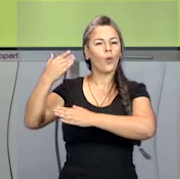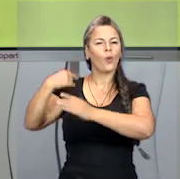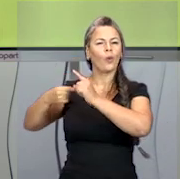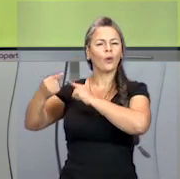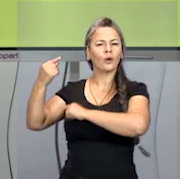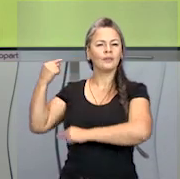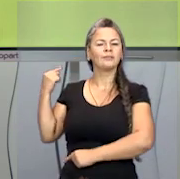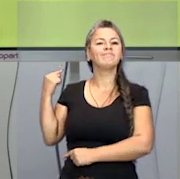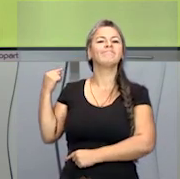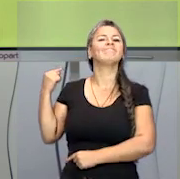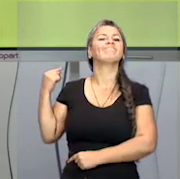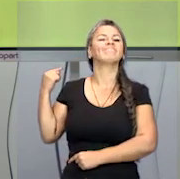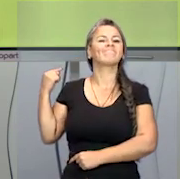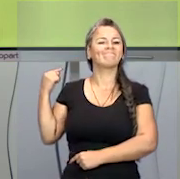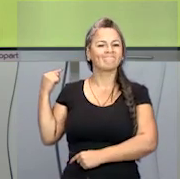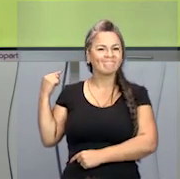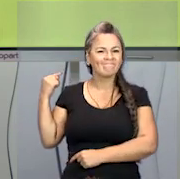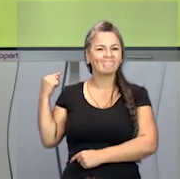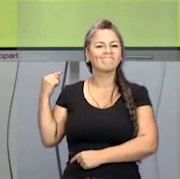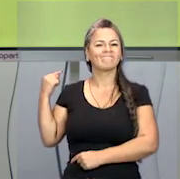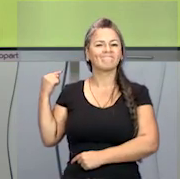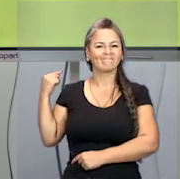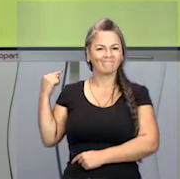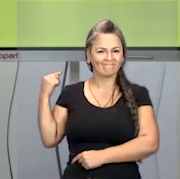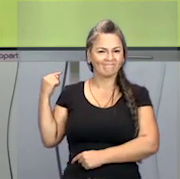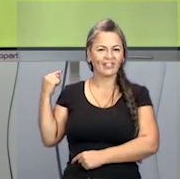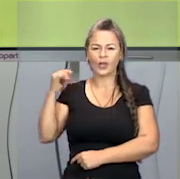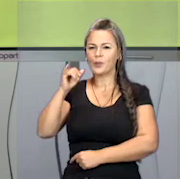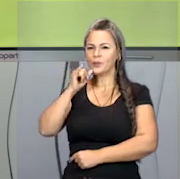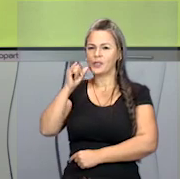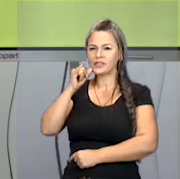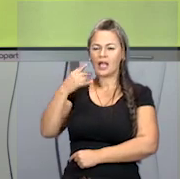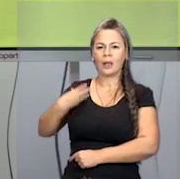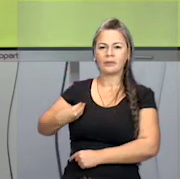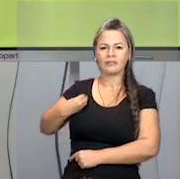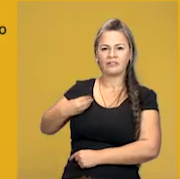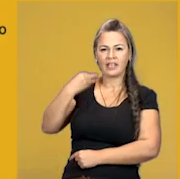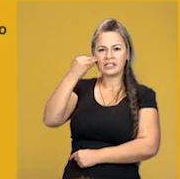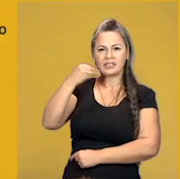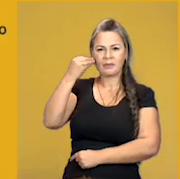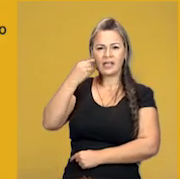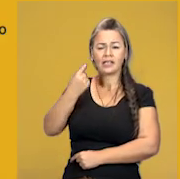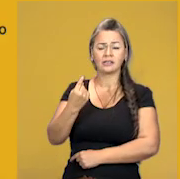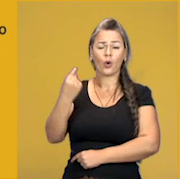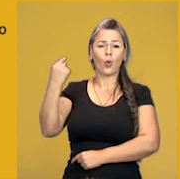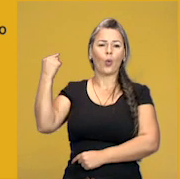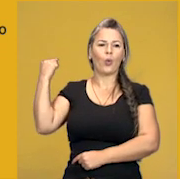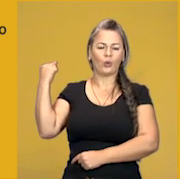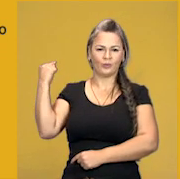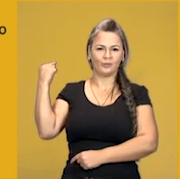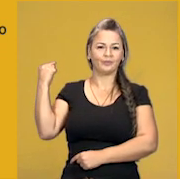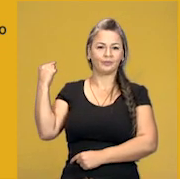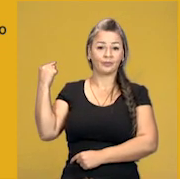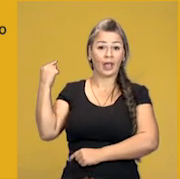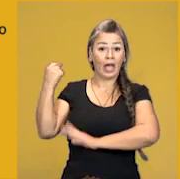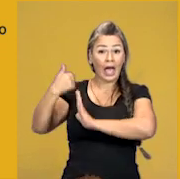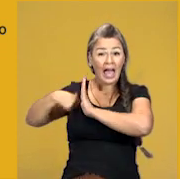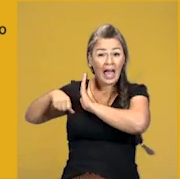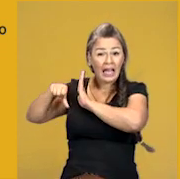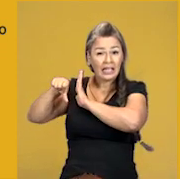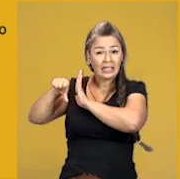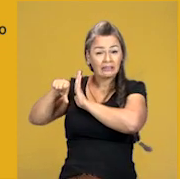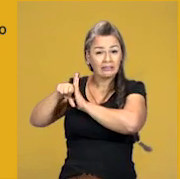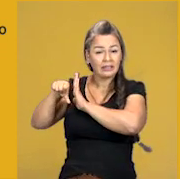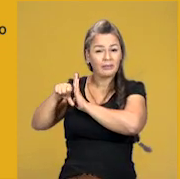nós também temos que fazer um resgate histórico de algumas práticas. Então, a criminalidade não é um fenômeno que se justifica apenas pelo